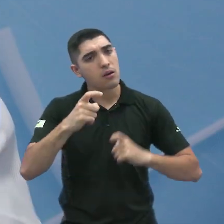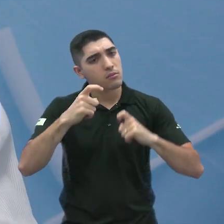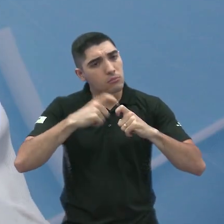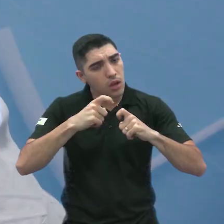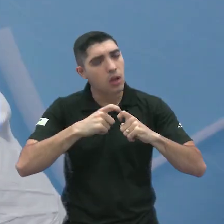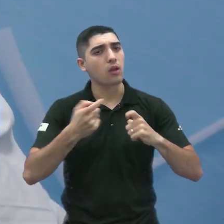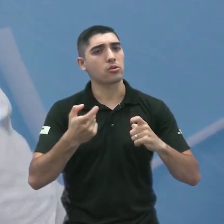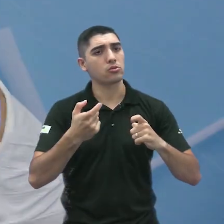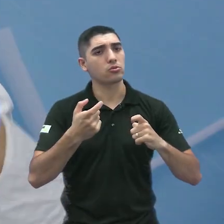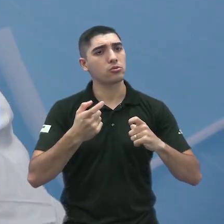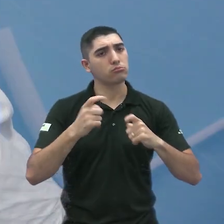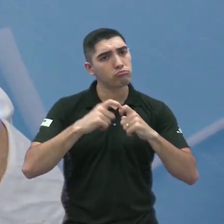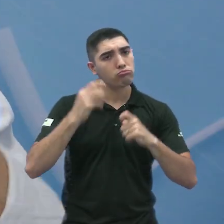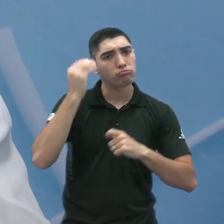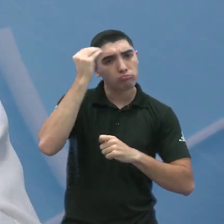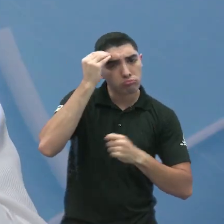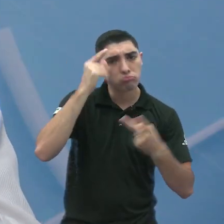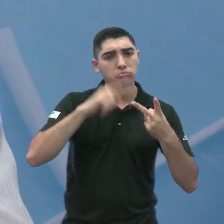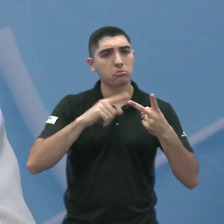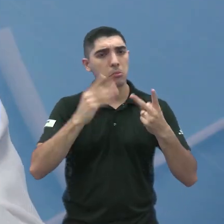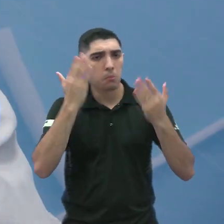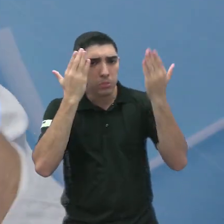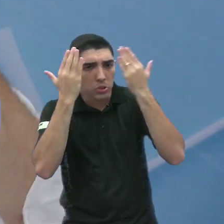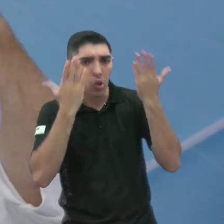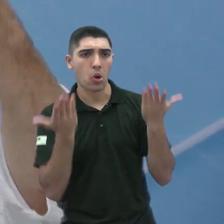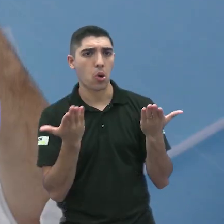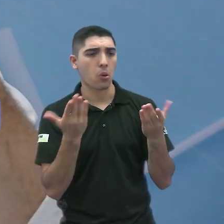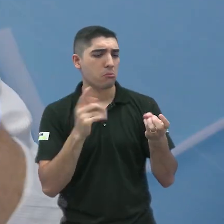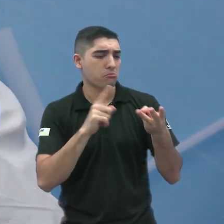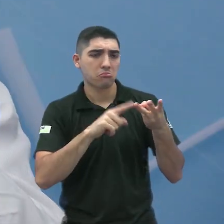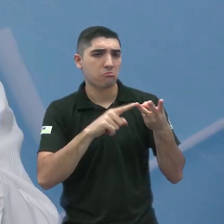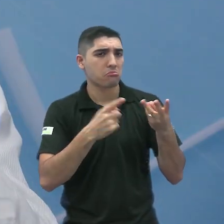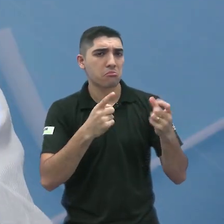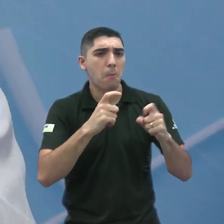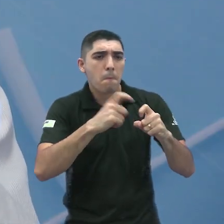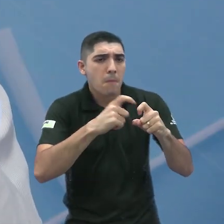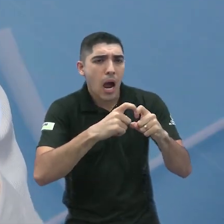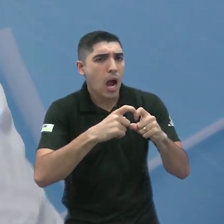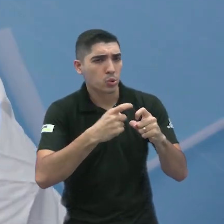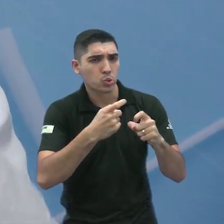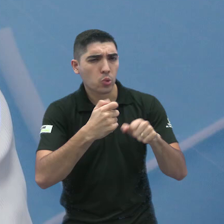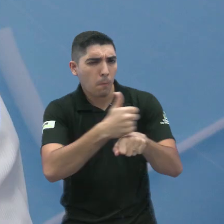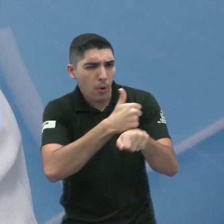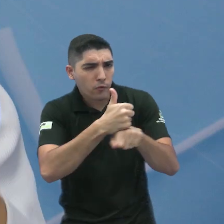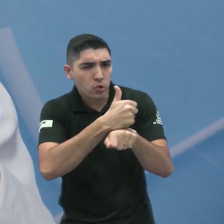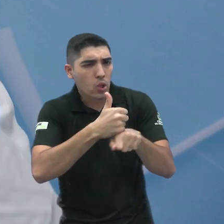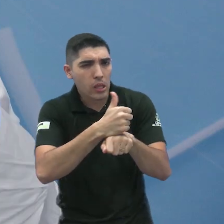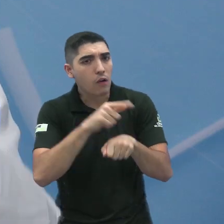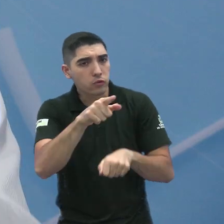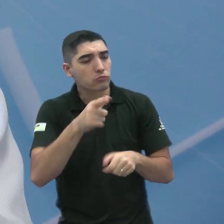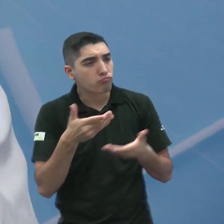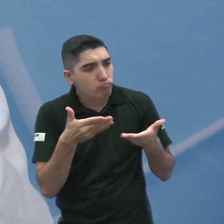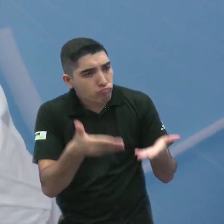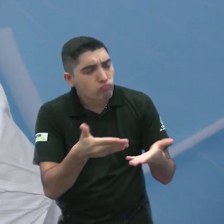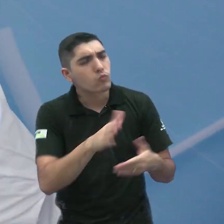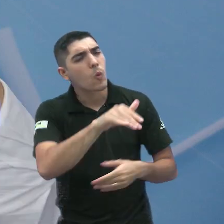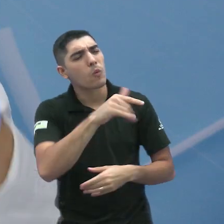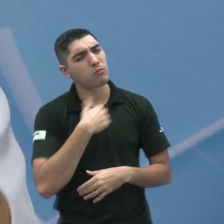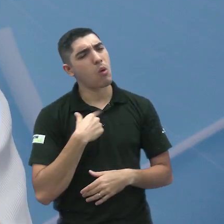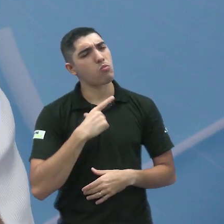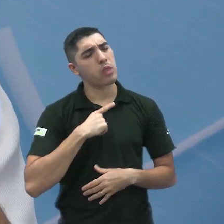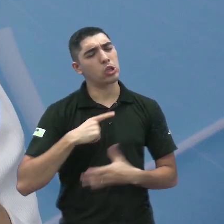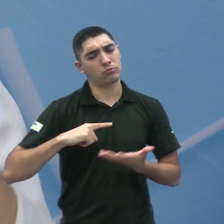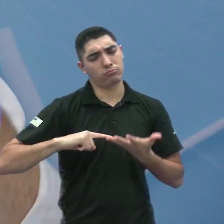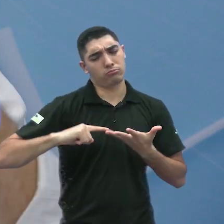busca um profissional, um saúde mental, psicólogo, psiquiatra, ou um clínico, um médico, um profissional que você respeite, que você